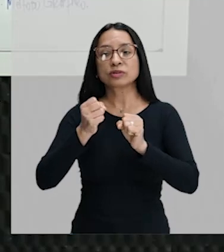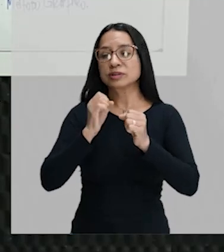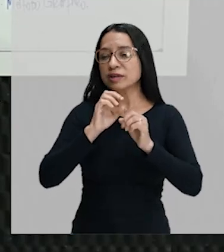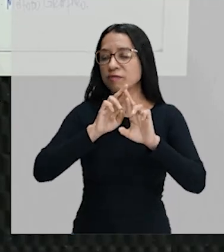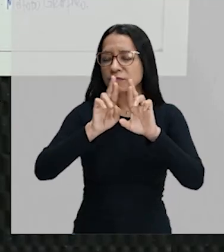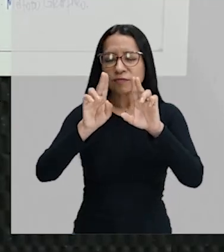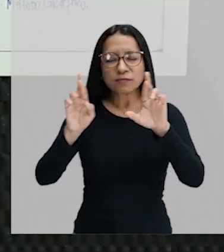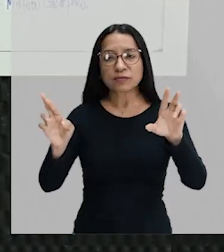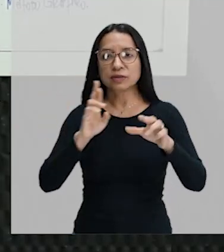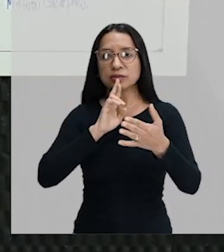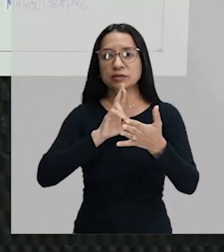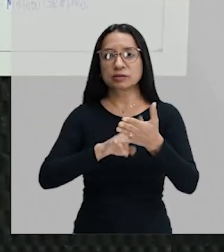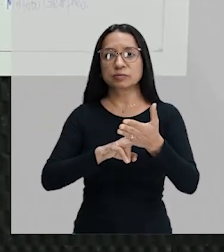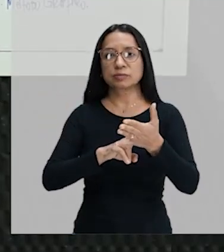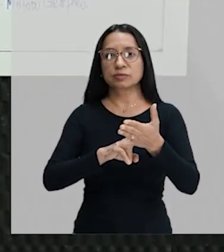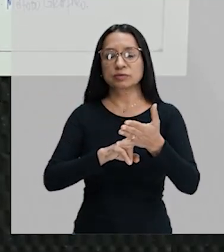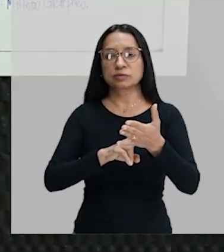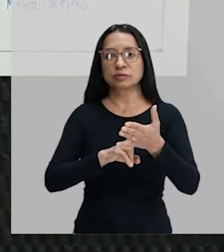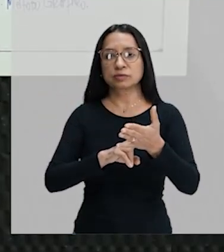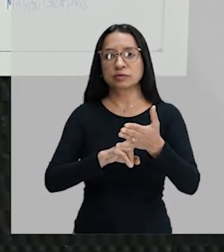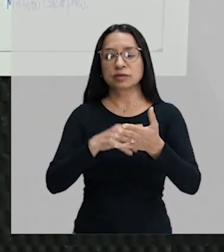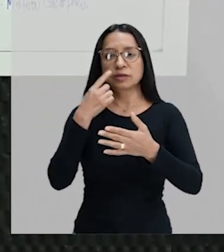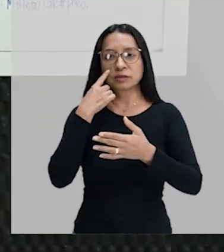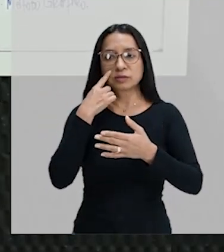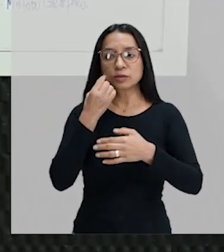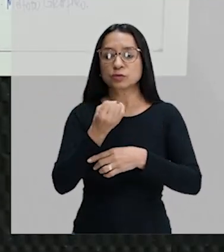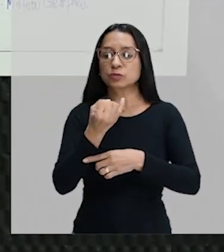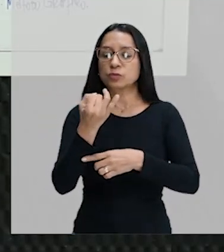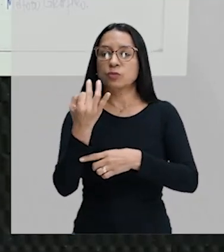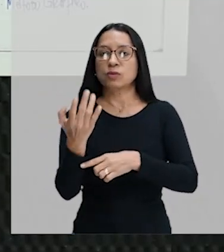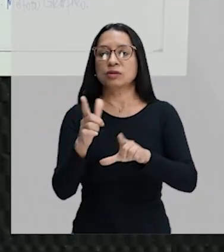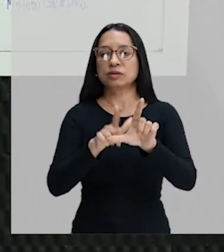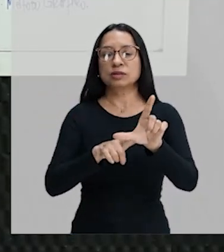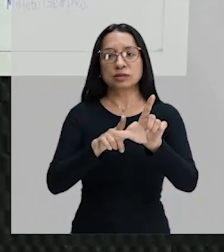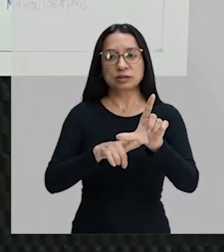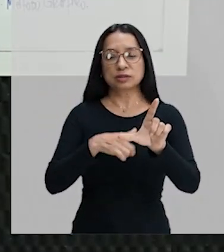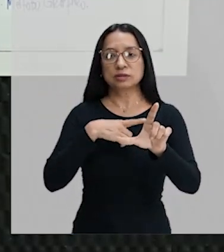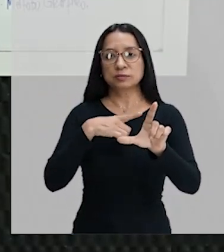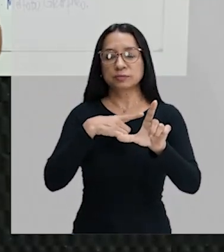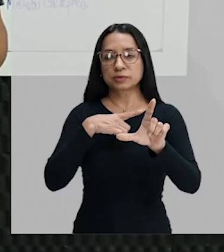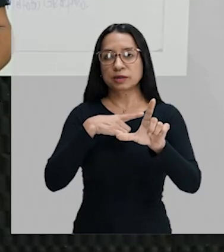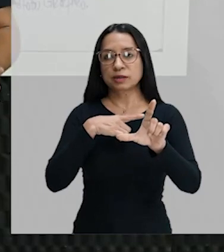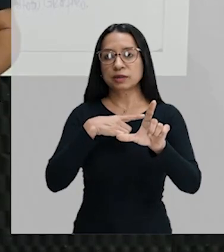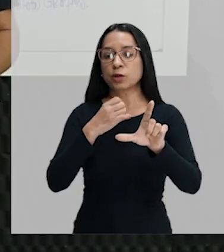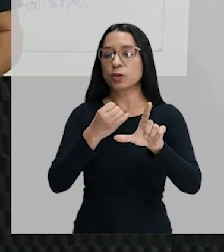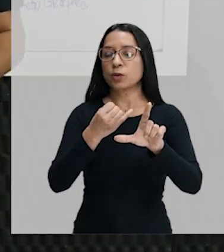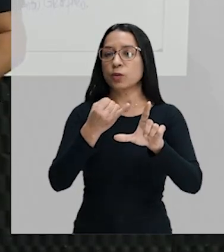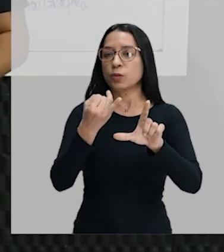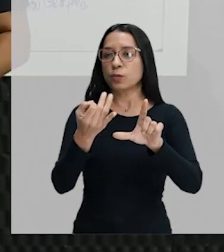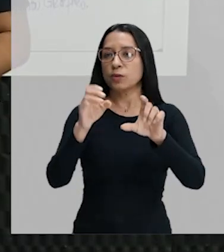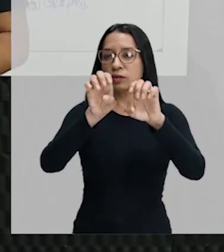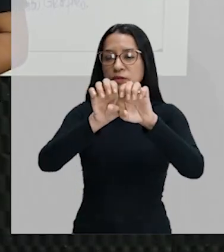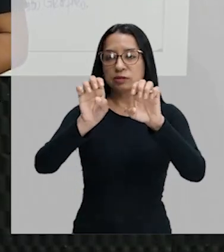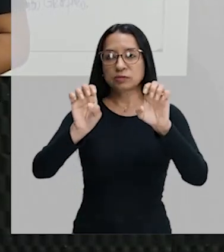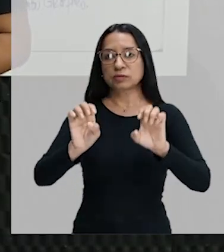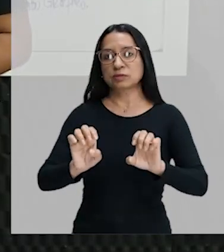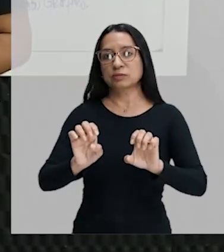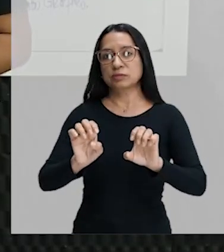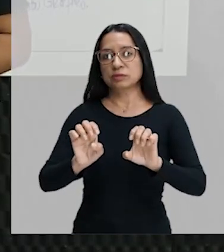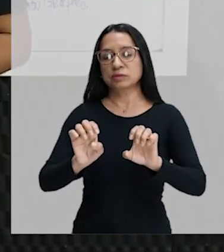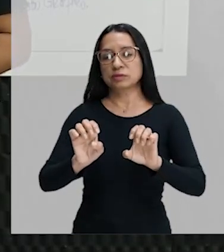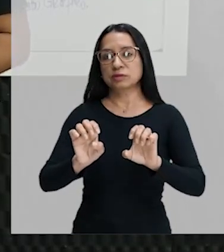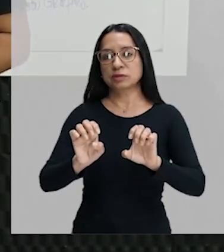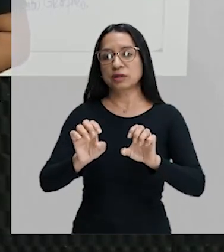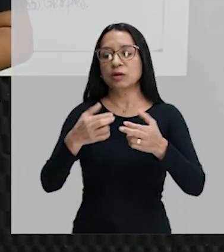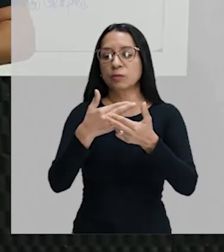Tá? Então, essa análise de quantidade de incógnitas que você tem e quantidade de equações é um elemento